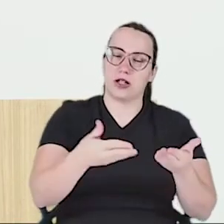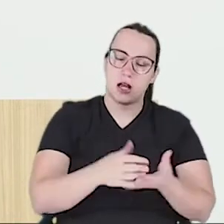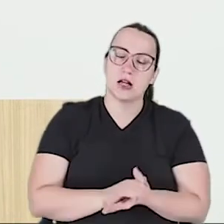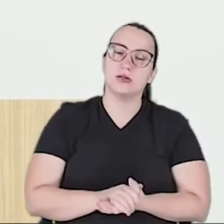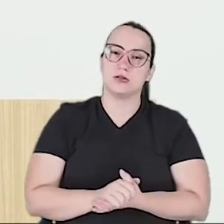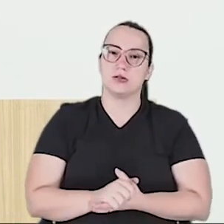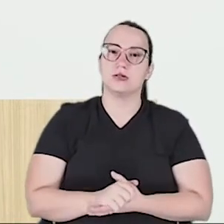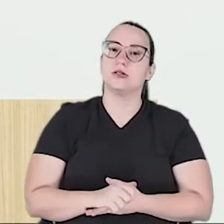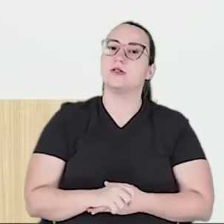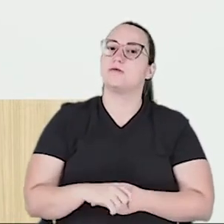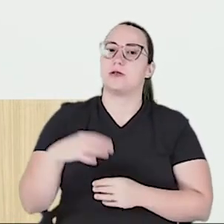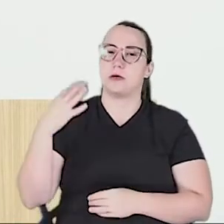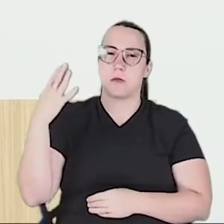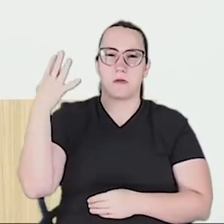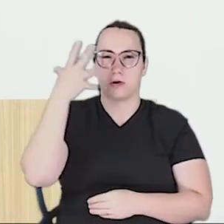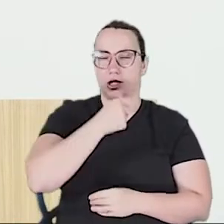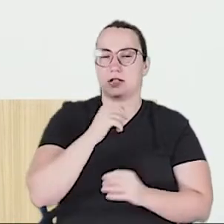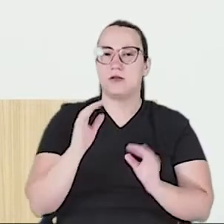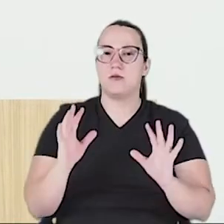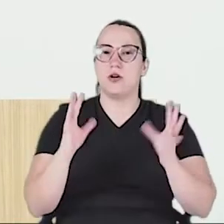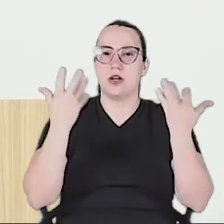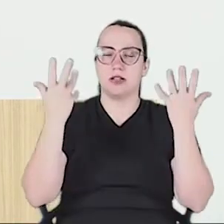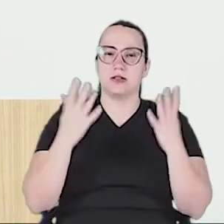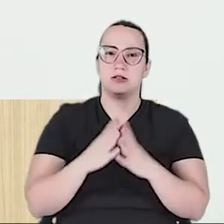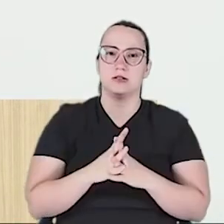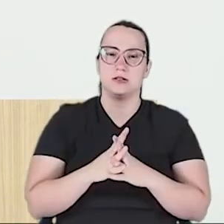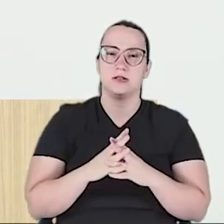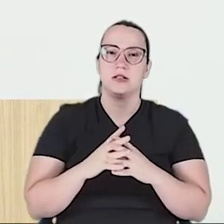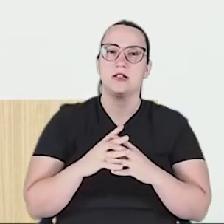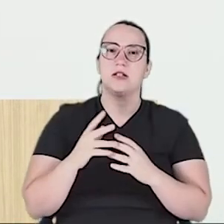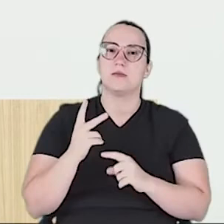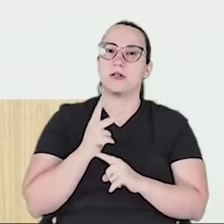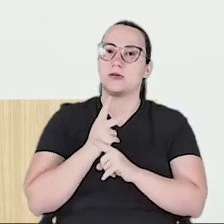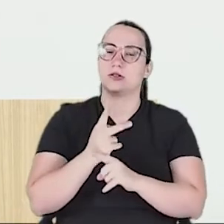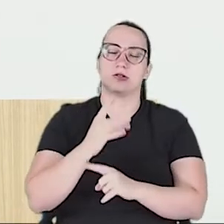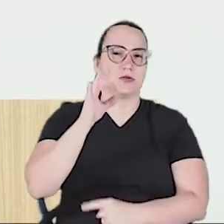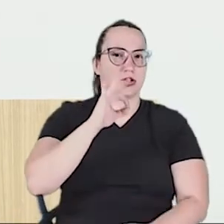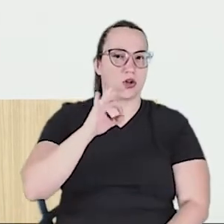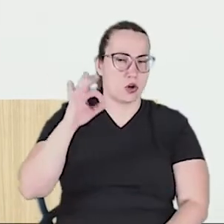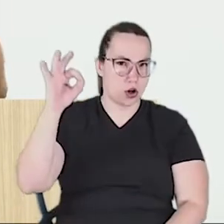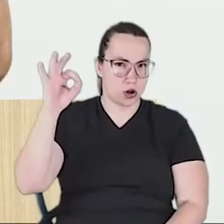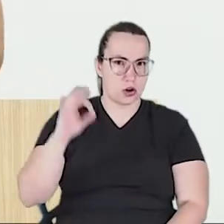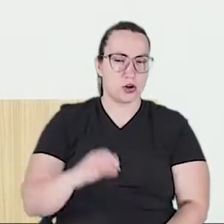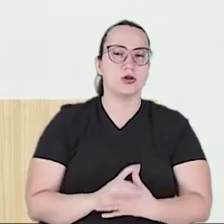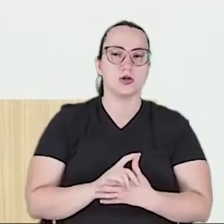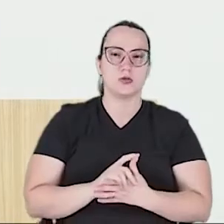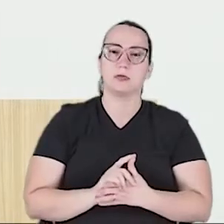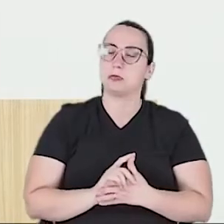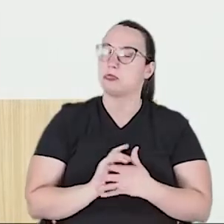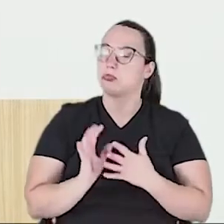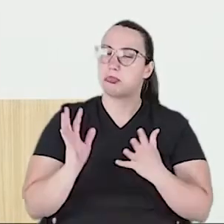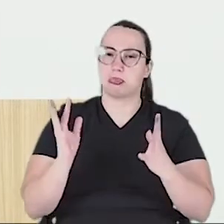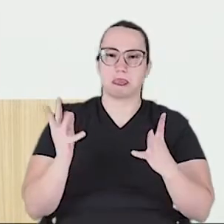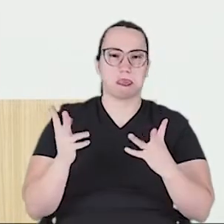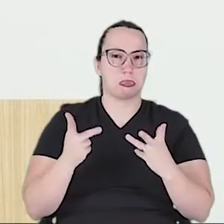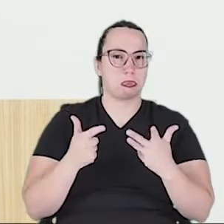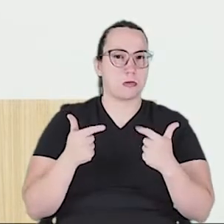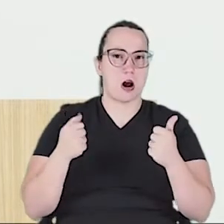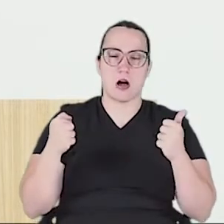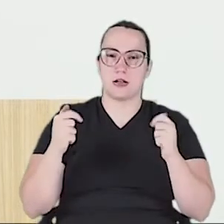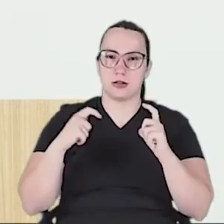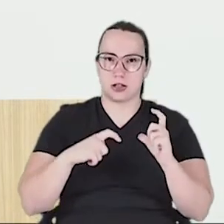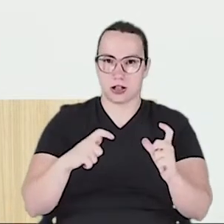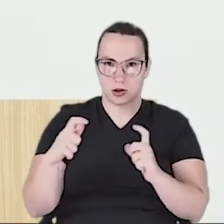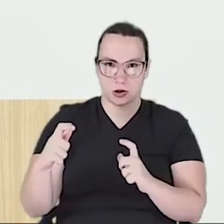bela festa, tá? A premiação é ótima, tá? É uma das melhores da região, comparado dos últimos torneios